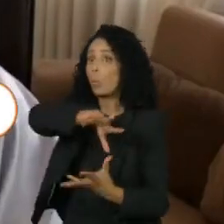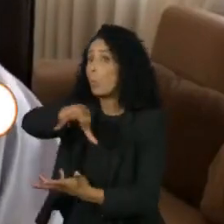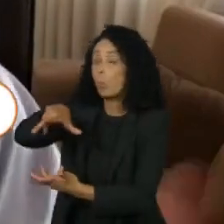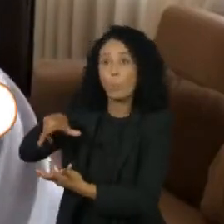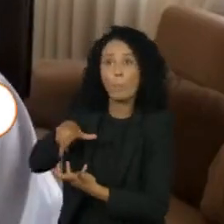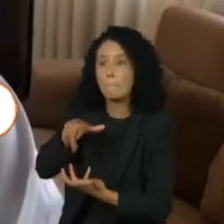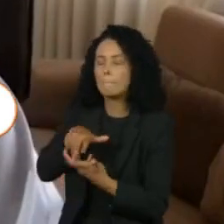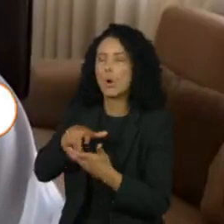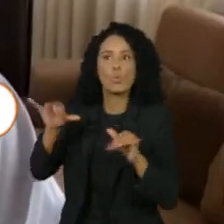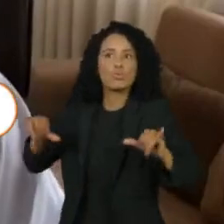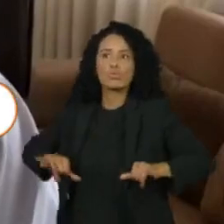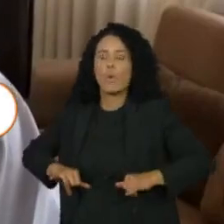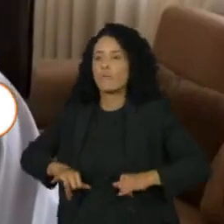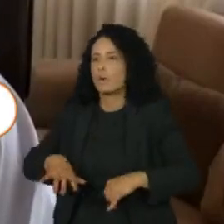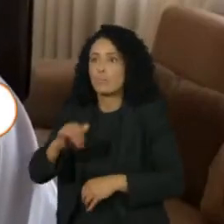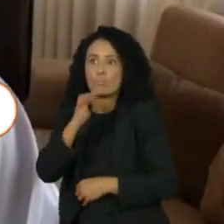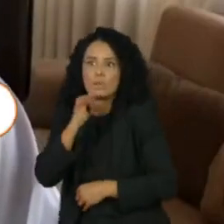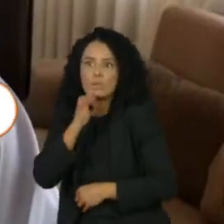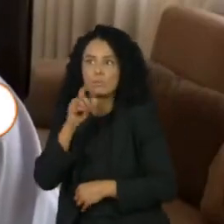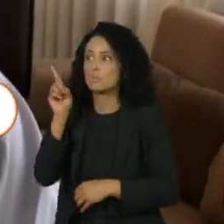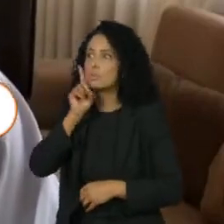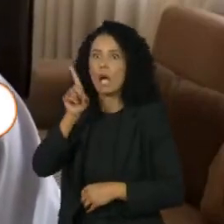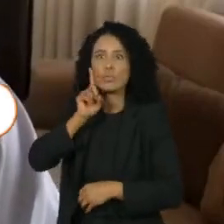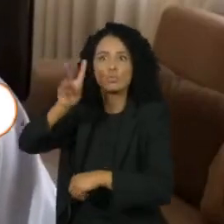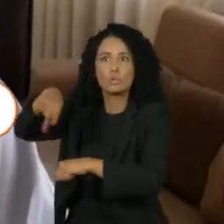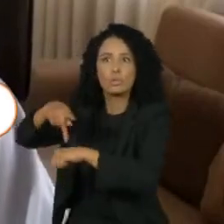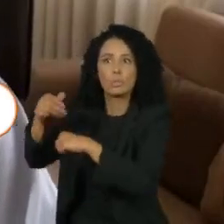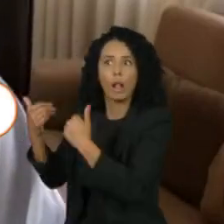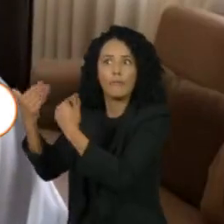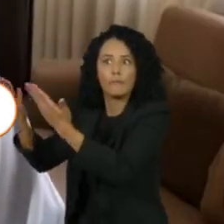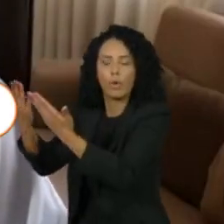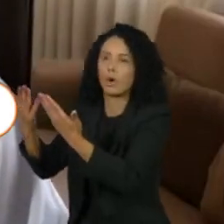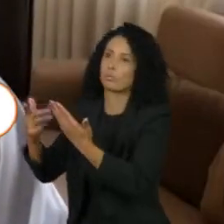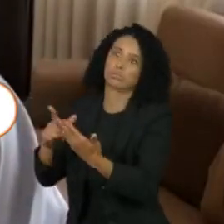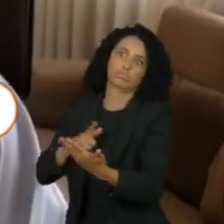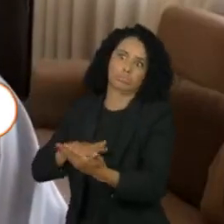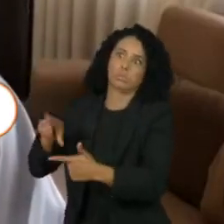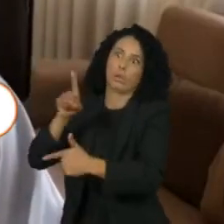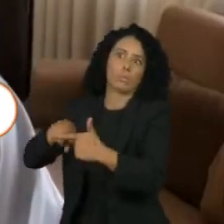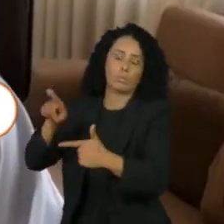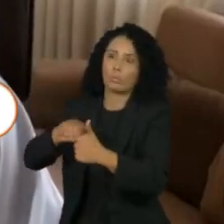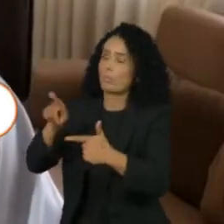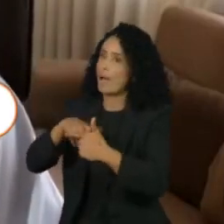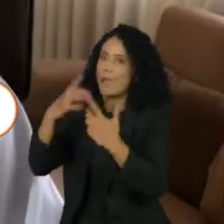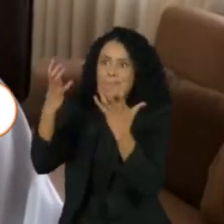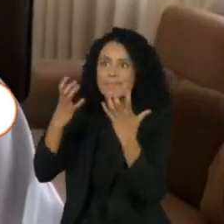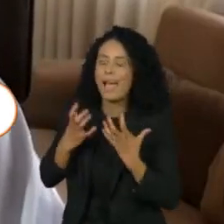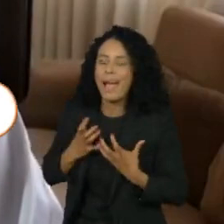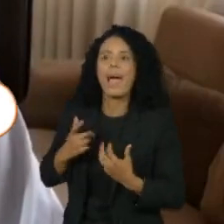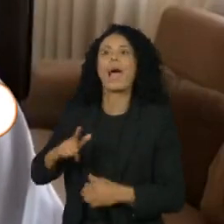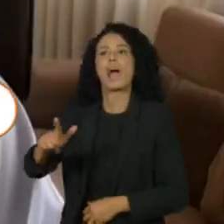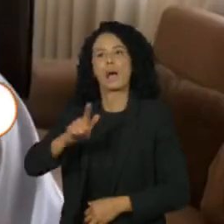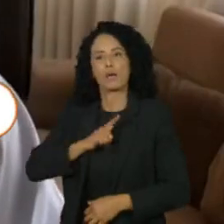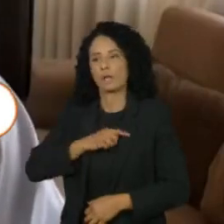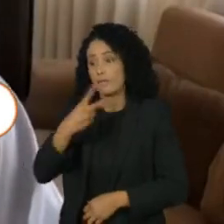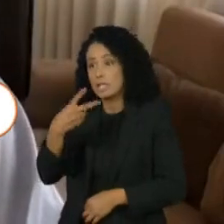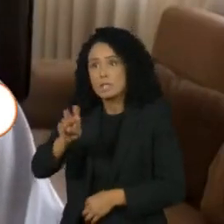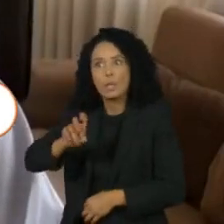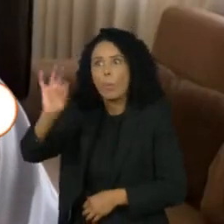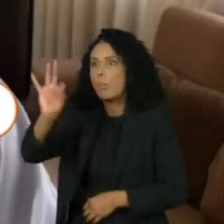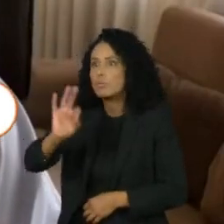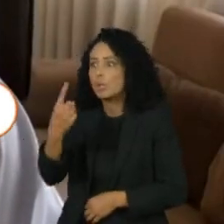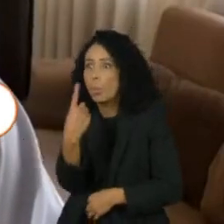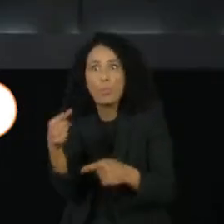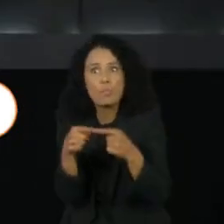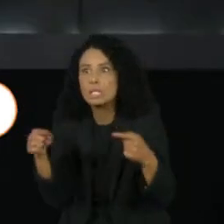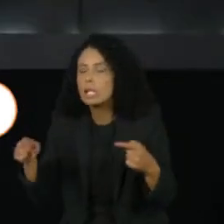Estados Unidos, por exemplo, nós estamos tendo hoje uma emergência novamente na Califórnia. É um crescimento de 125% em uma semana